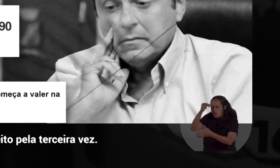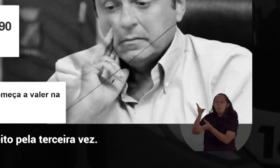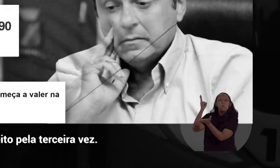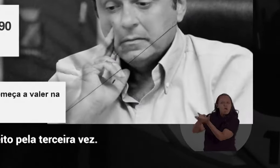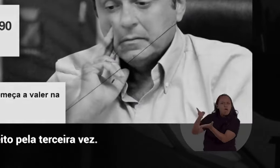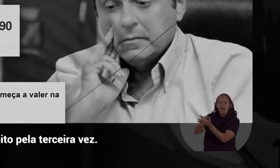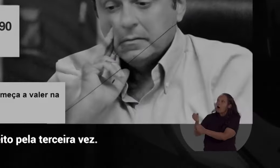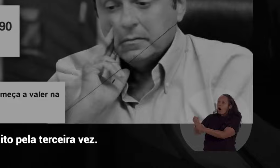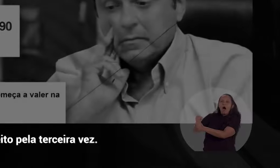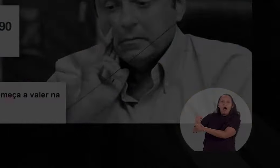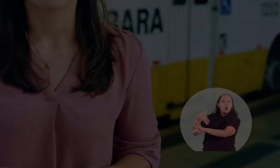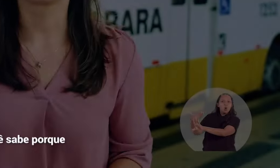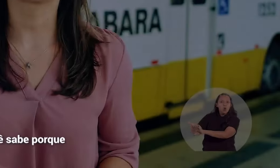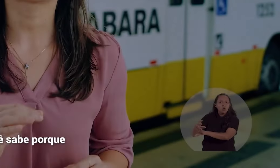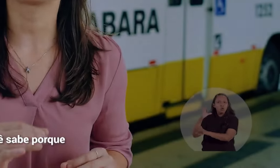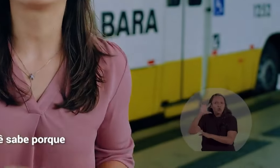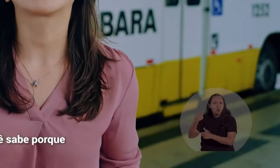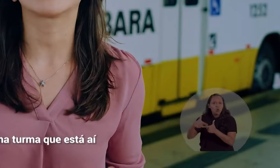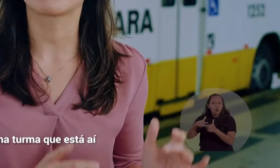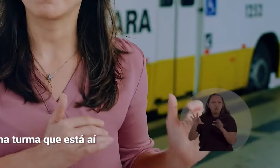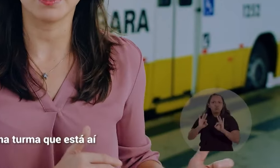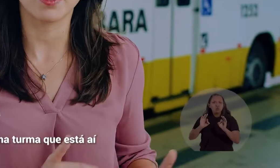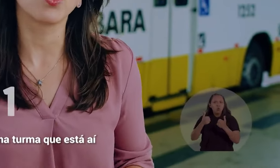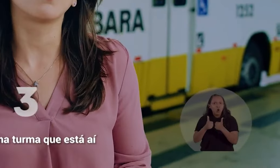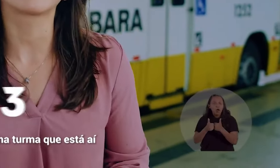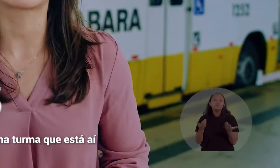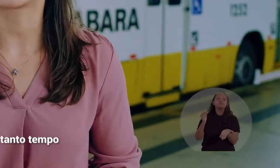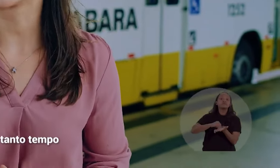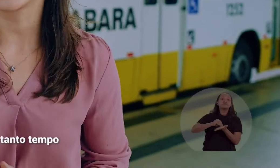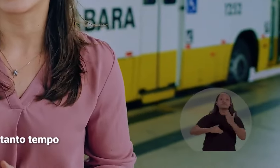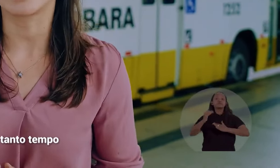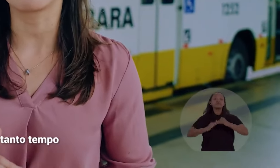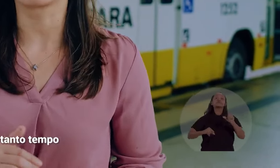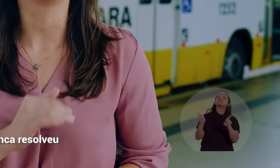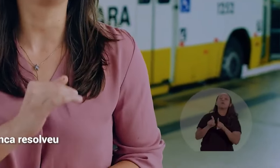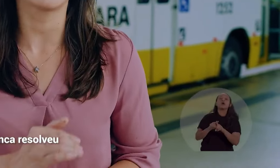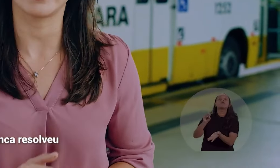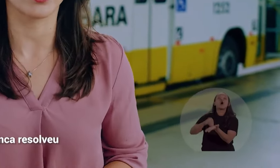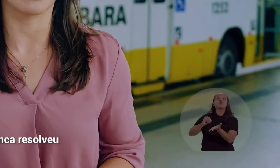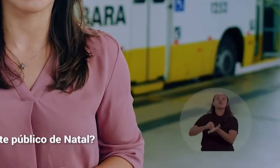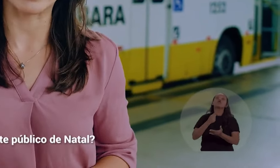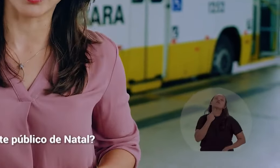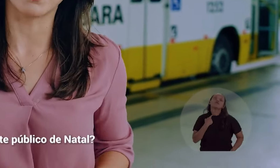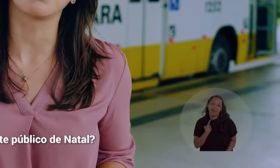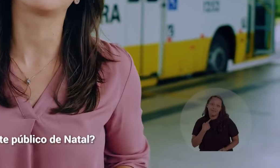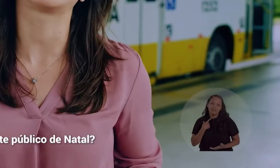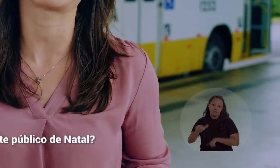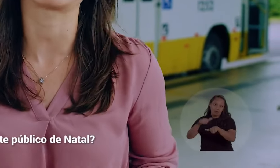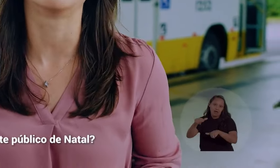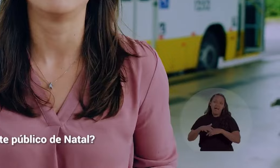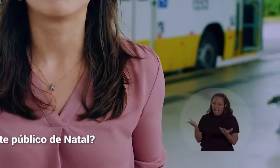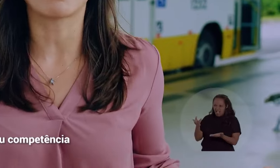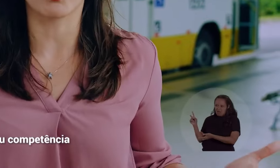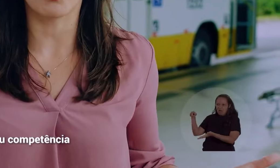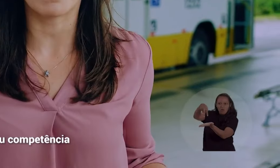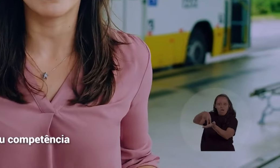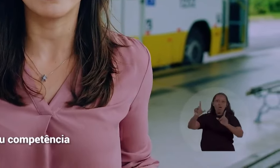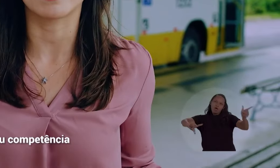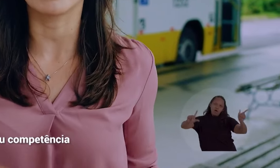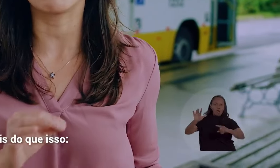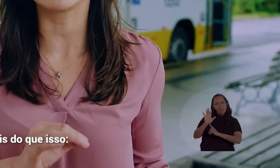pela terceira vez. Você sabe por que essa mesma turma que está aí há tanto tempo nunca resolveu o transporte público de Natal?